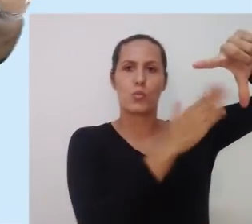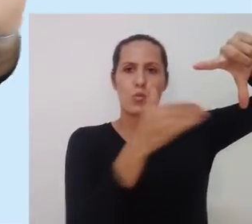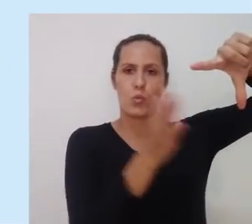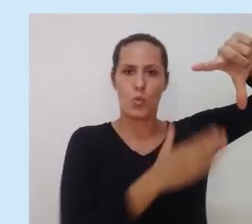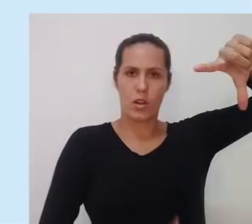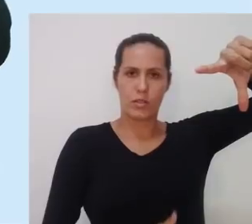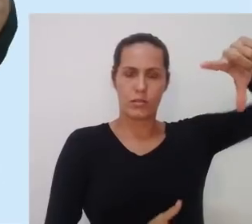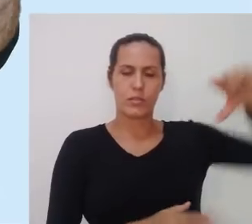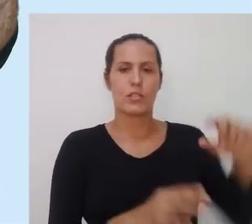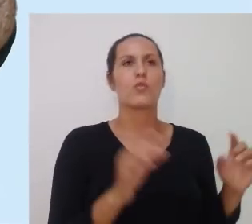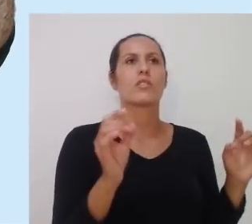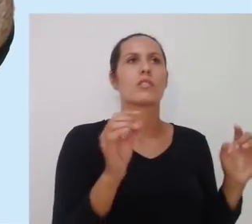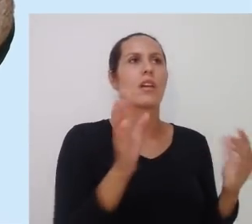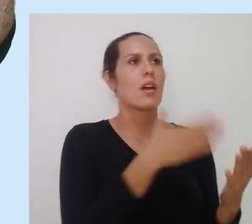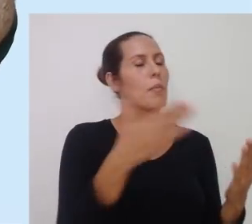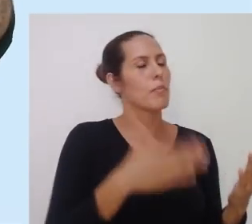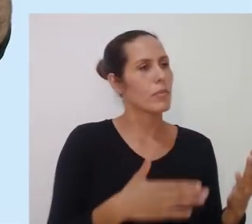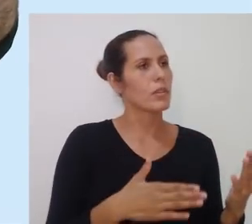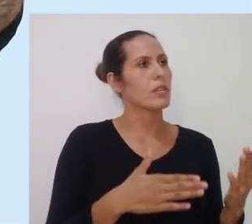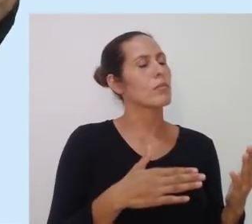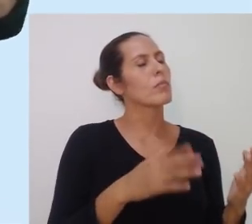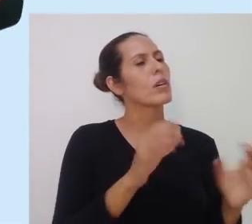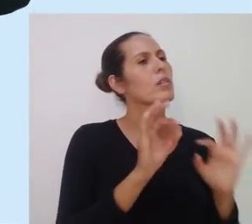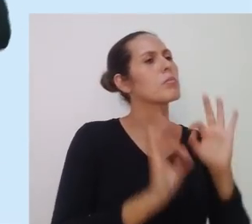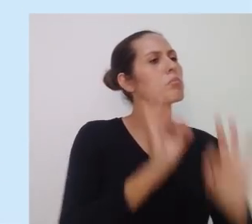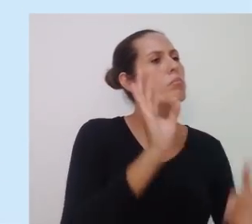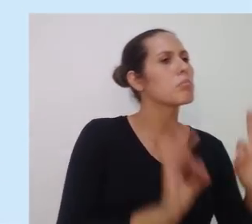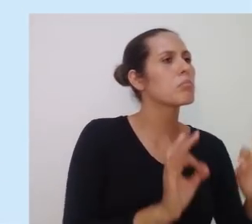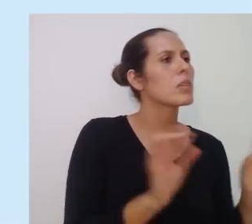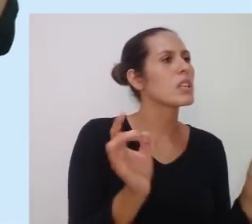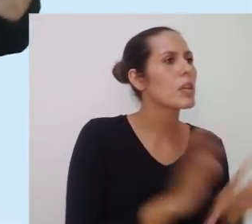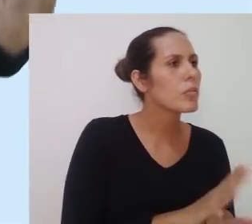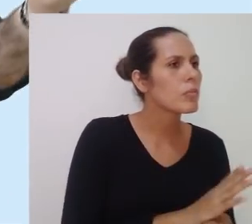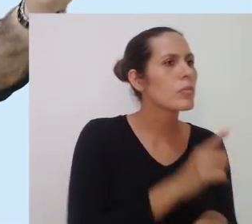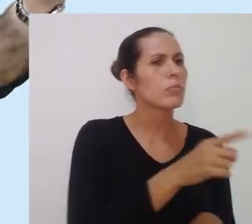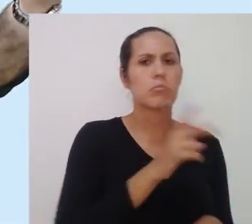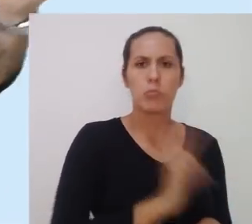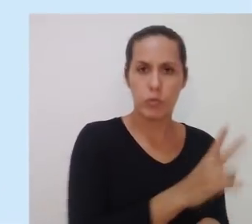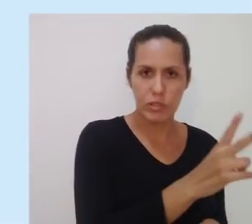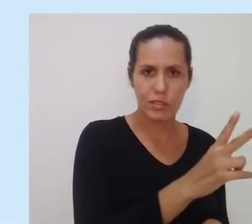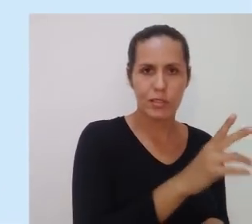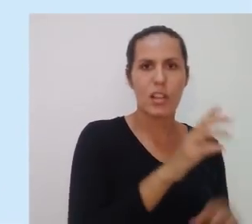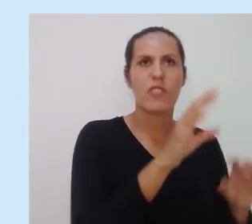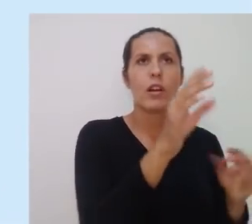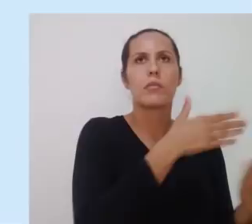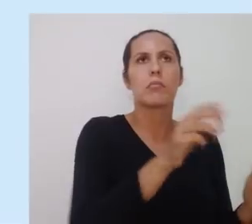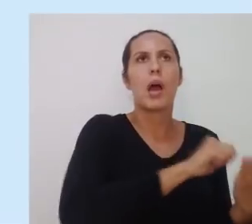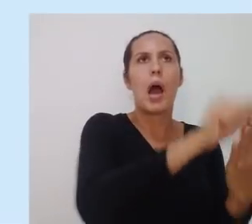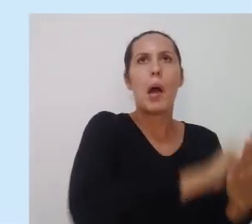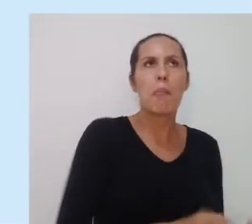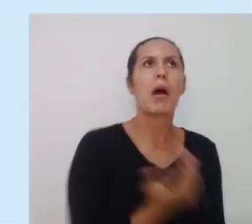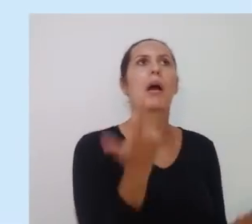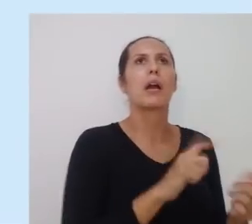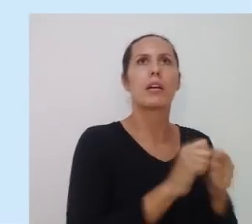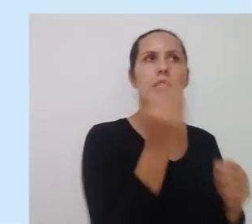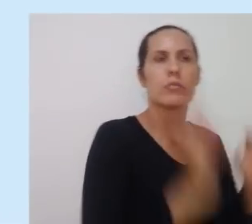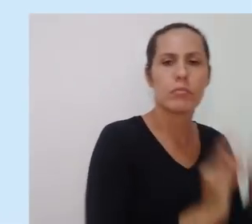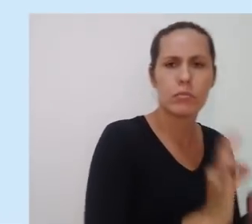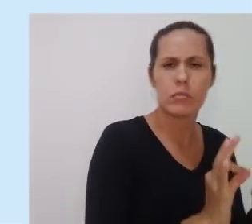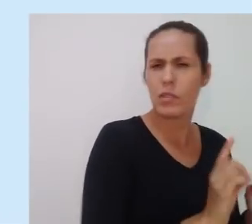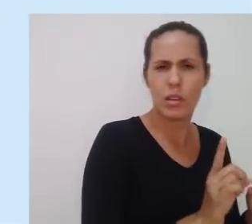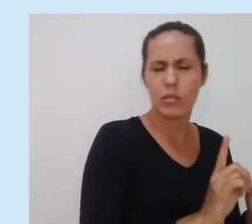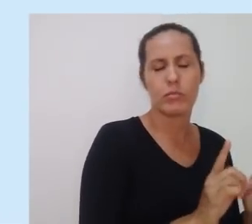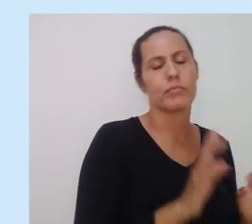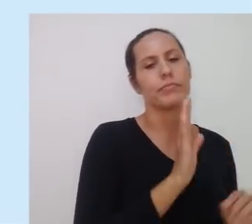quadro. O cara não pinta o quadro, depois ele despinta e vai pintar o mesmo quadro em outro lugar. O quadro é